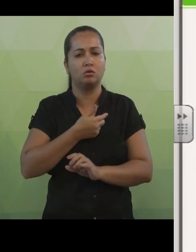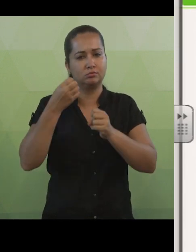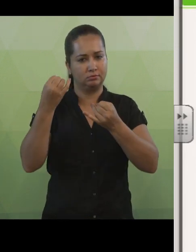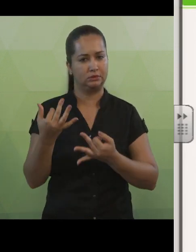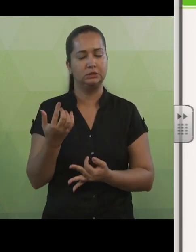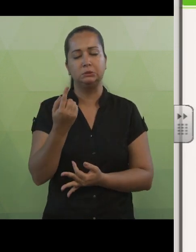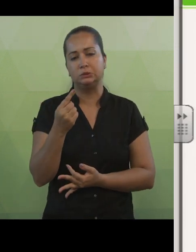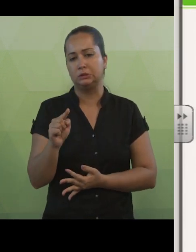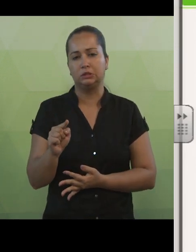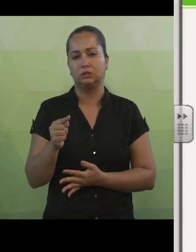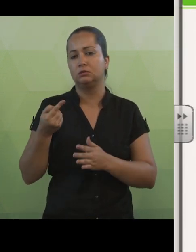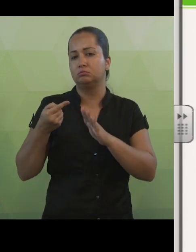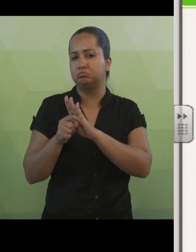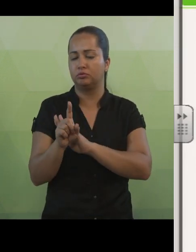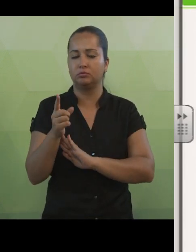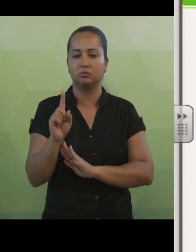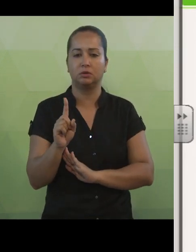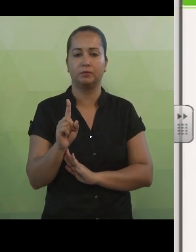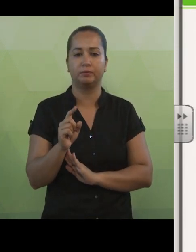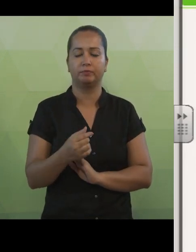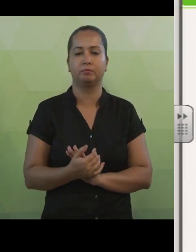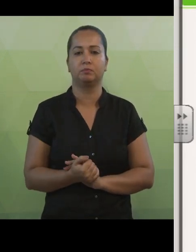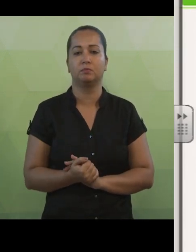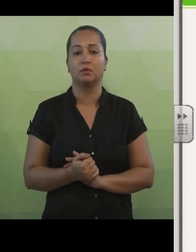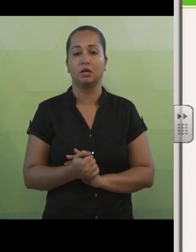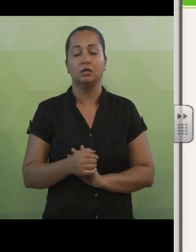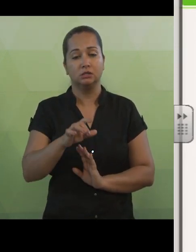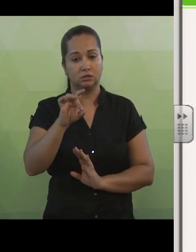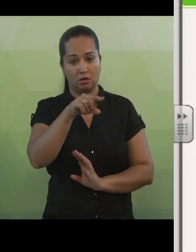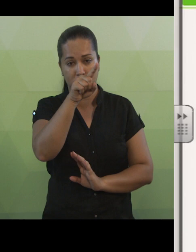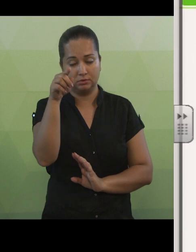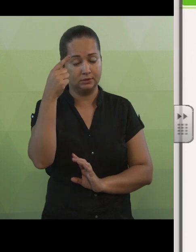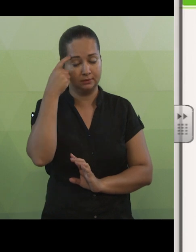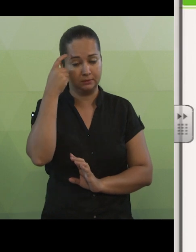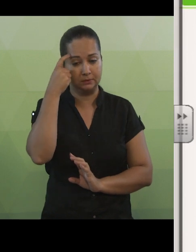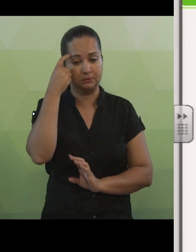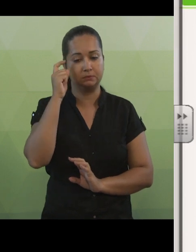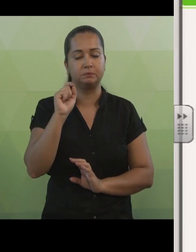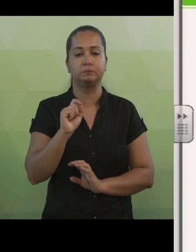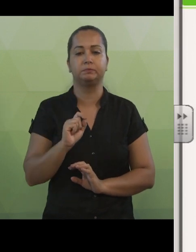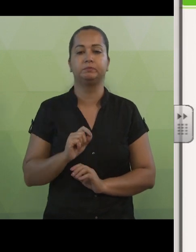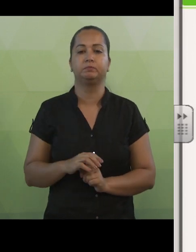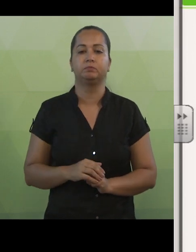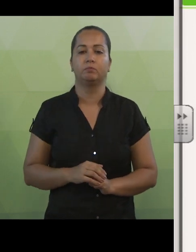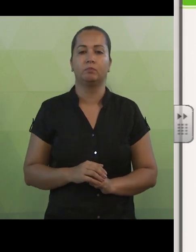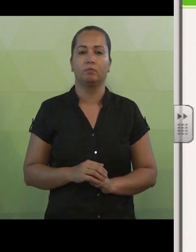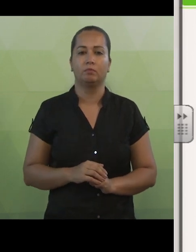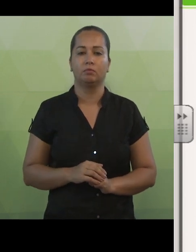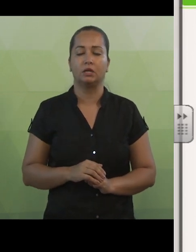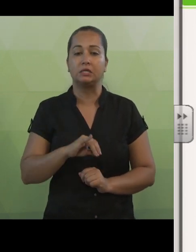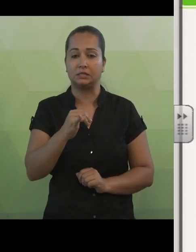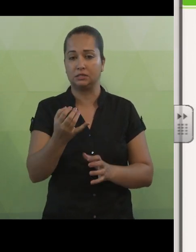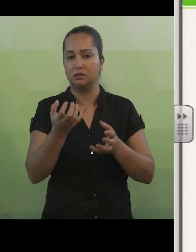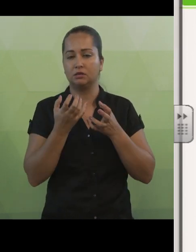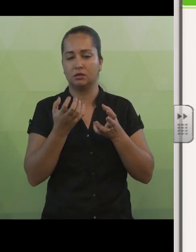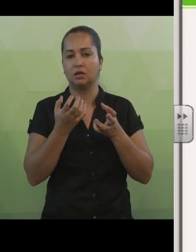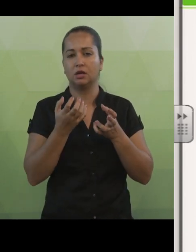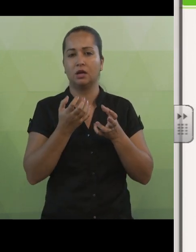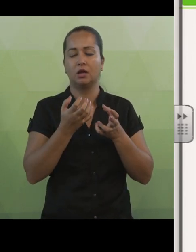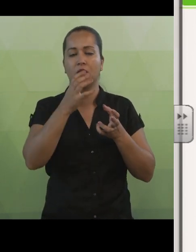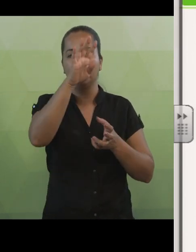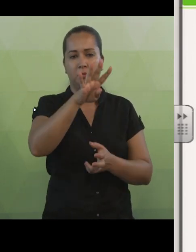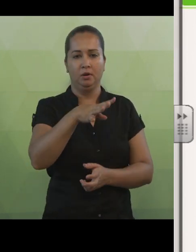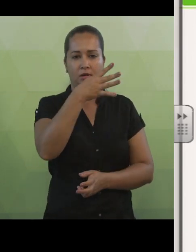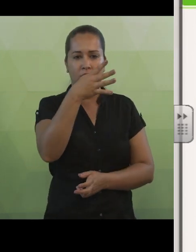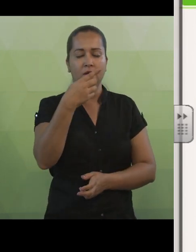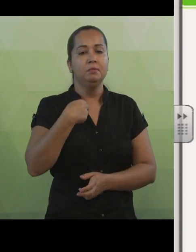saber, os procedimentos armazenados, ou Storage Procedures, eles são ativados quando, por exemplo, você quer inserir um dado em uma